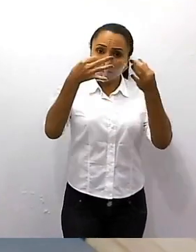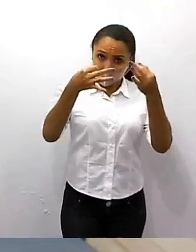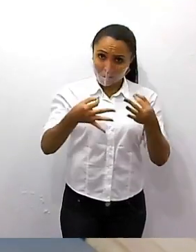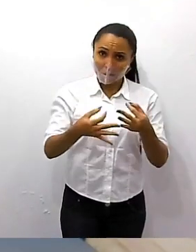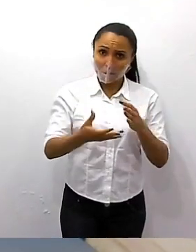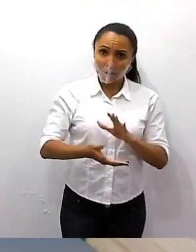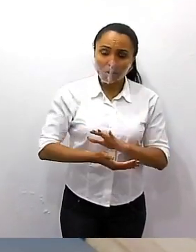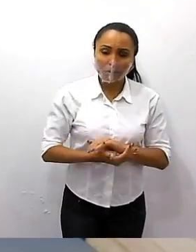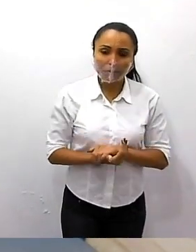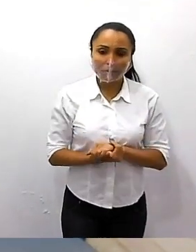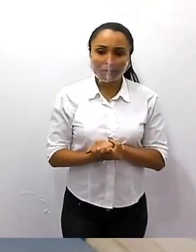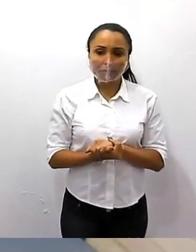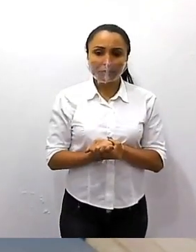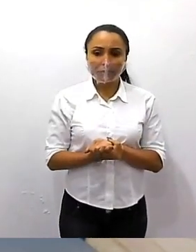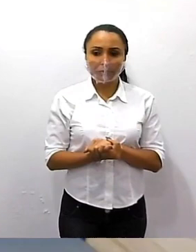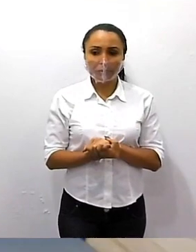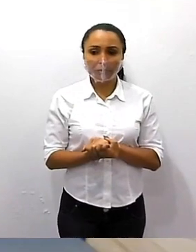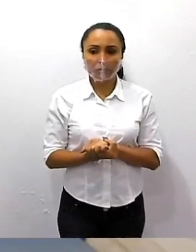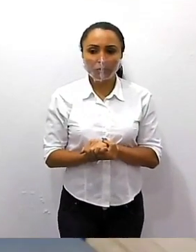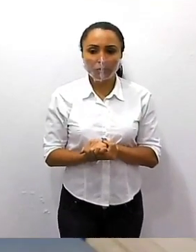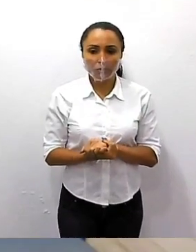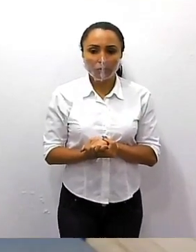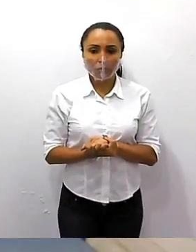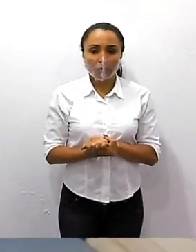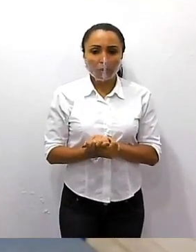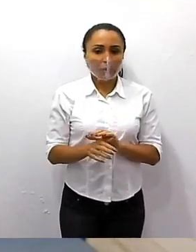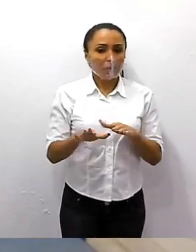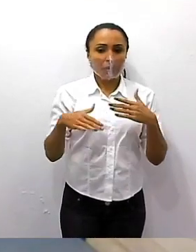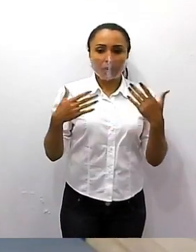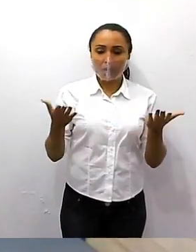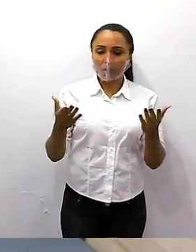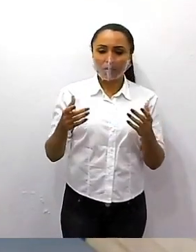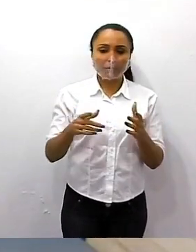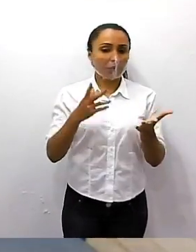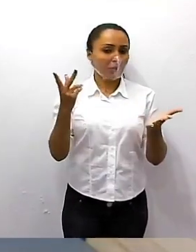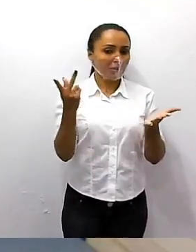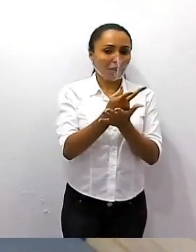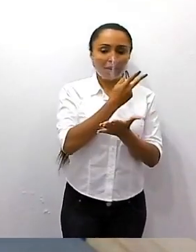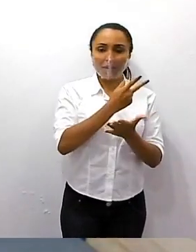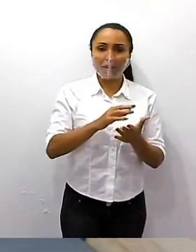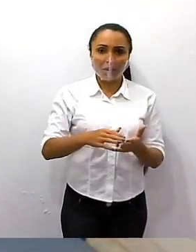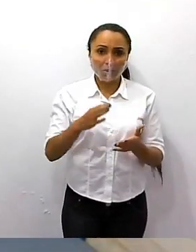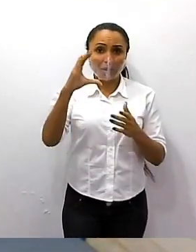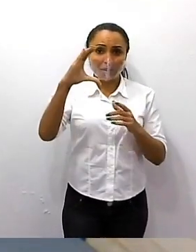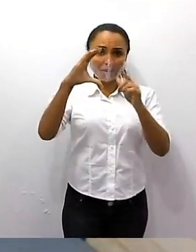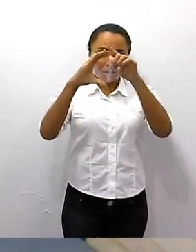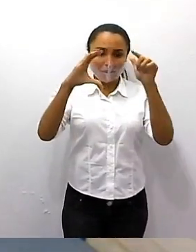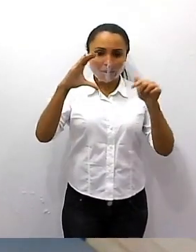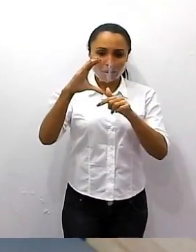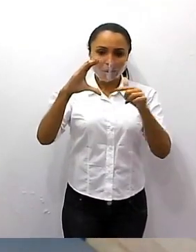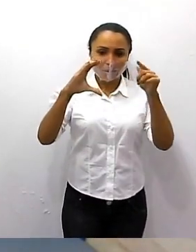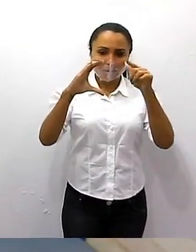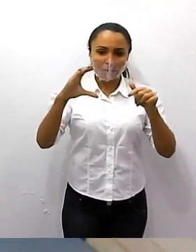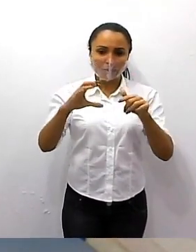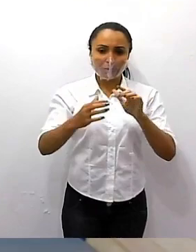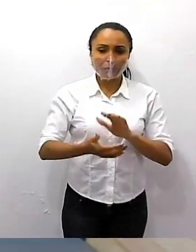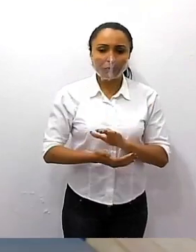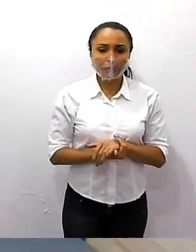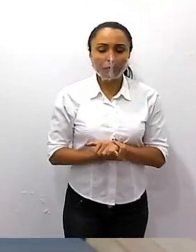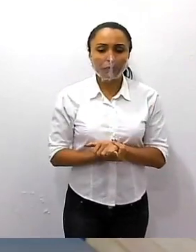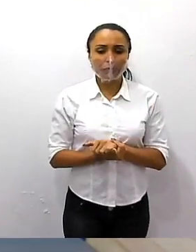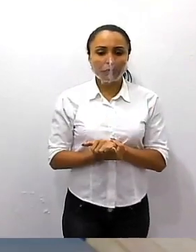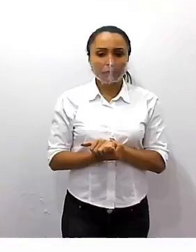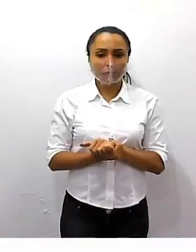que é condição. É conformidade. Então, a resposta errada, ó, também aí para você.